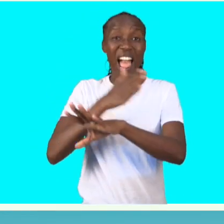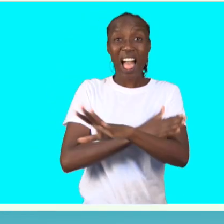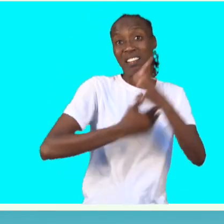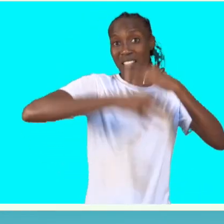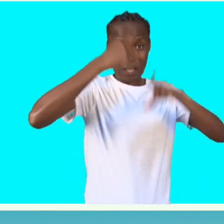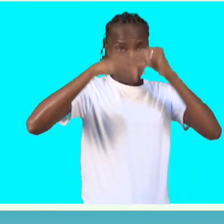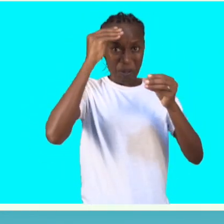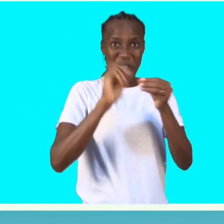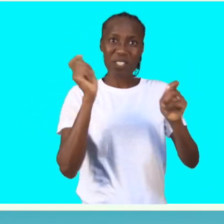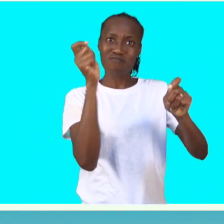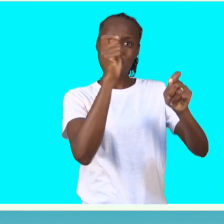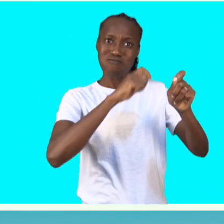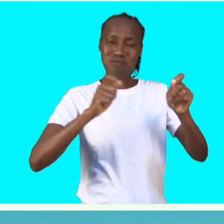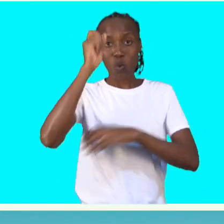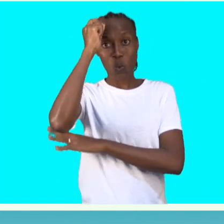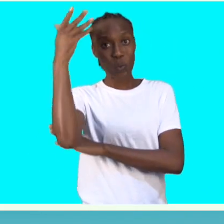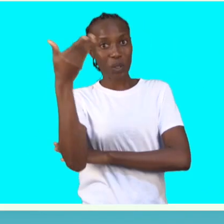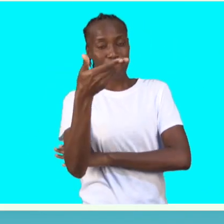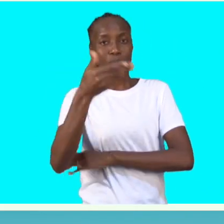obras e fiquem desse cheiro.